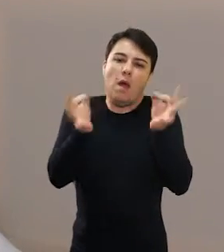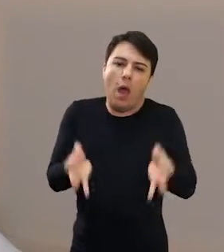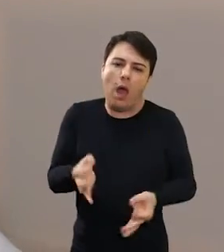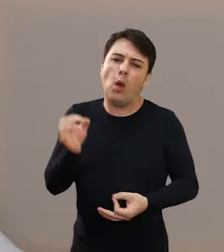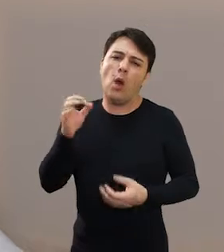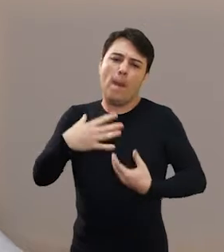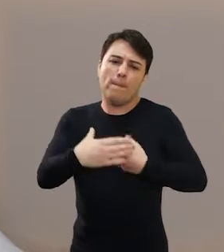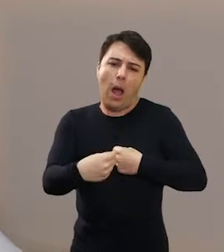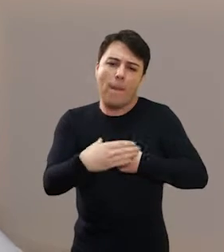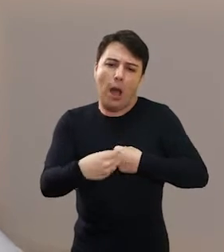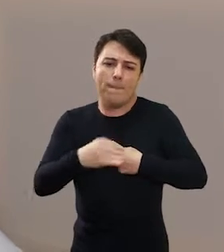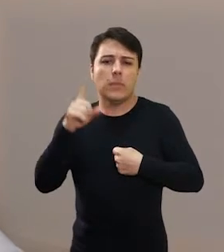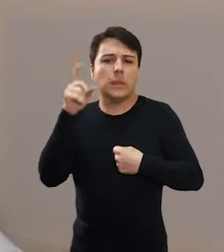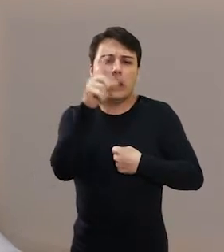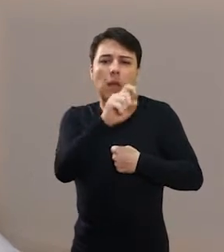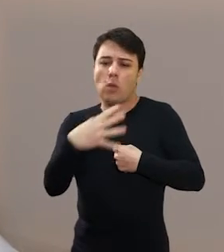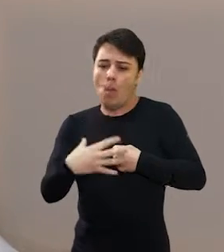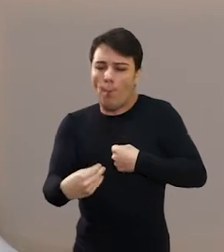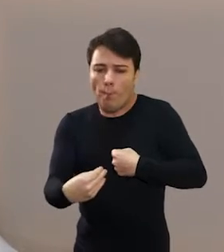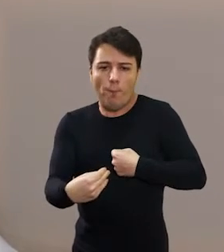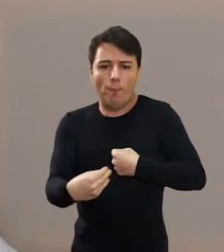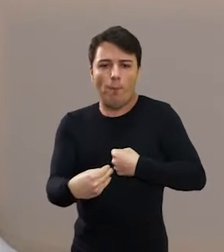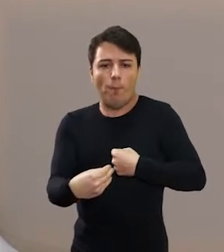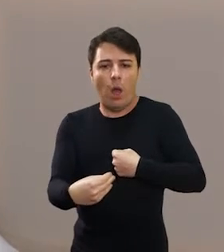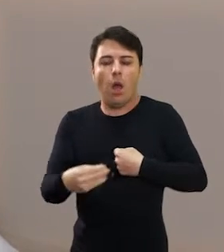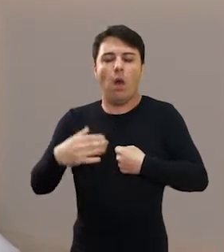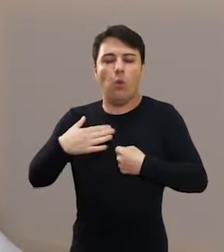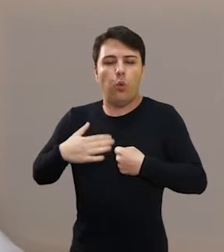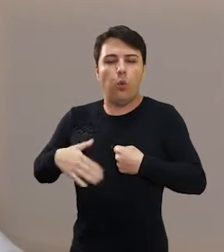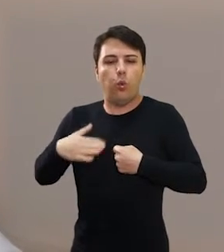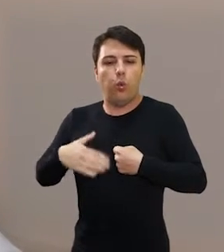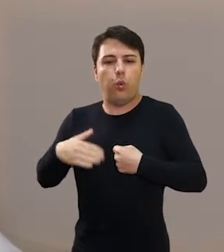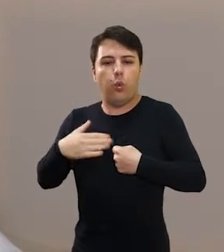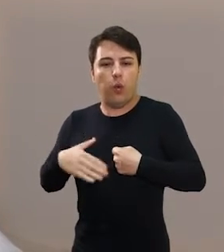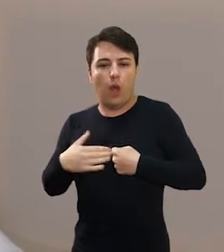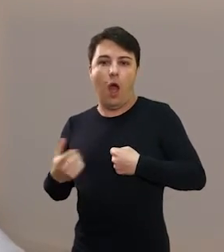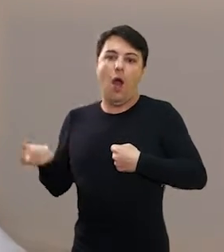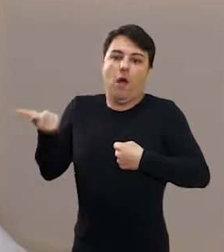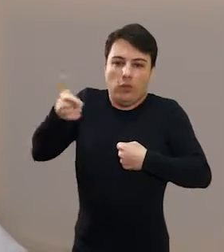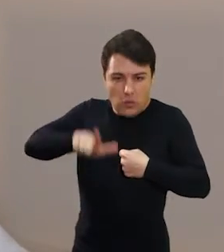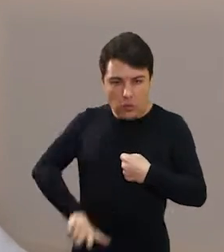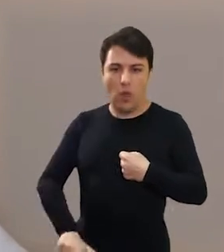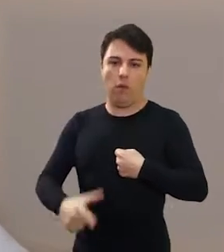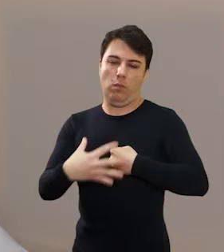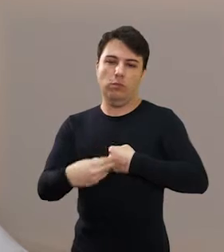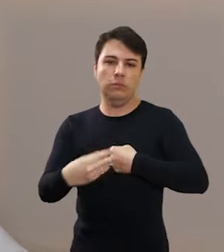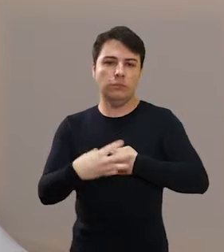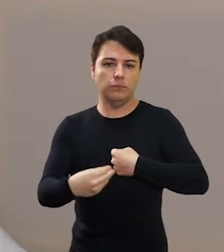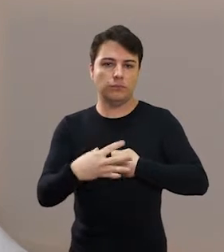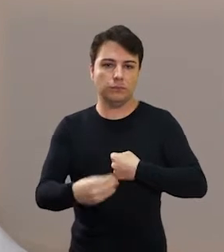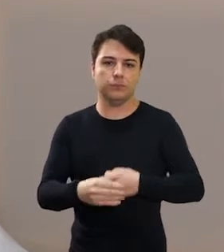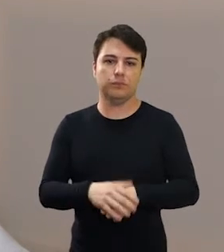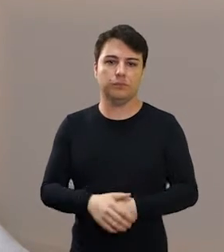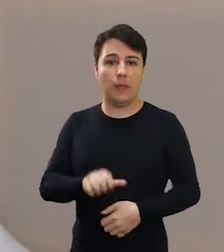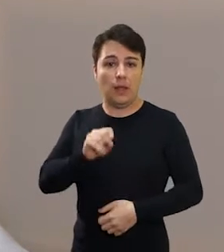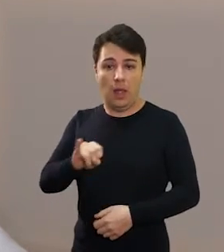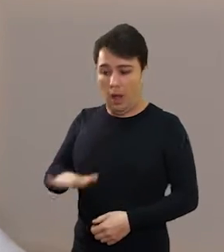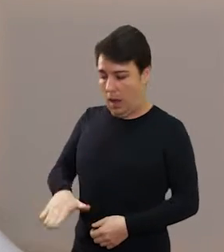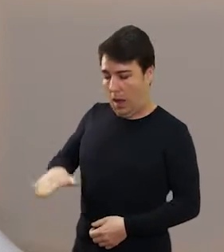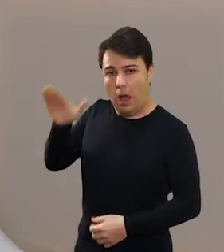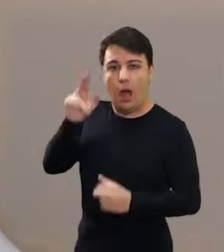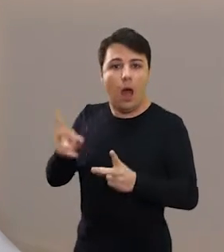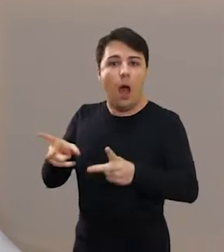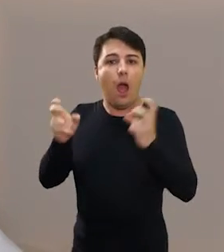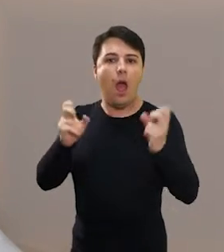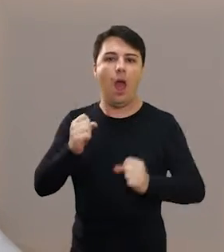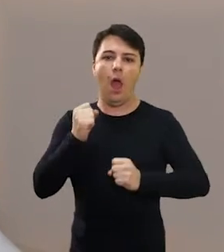para mamar, muitas vezes eles precisam interromper a mamada para descansar e depois retomam a mamada. Nas crianças